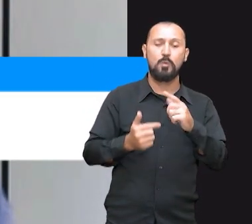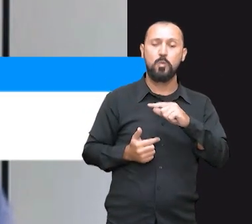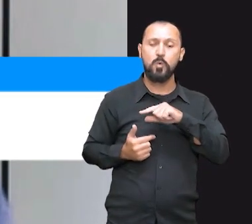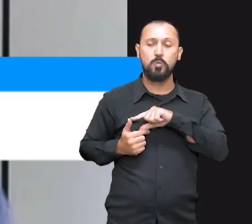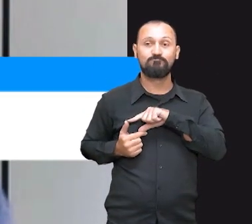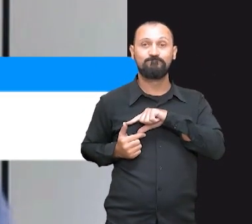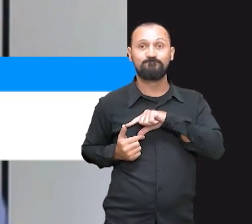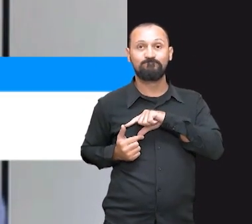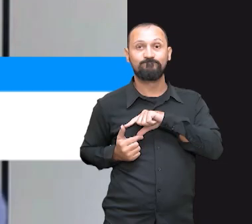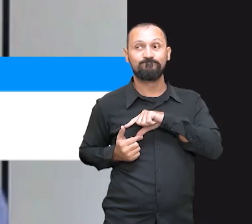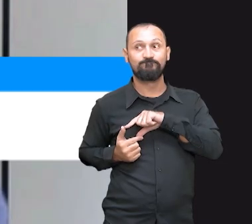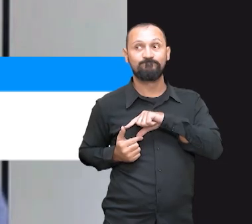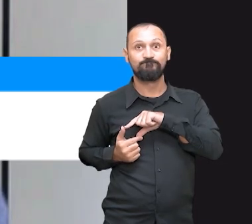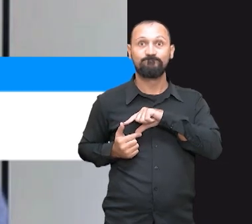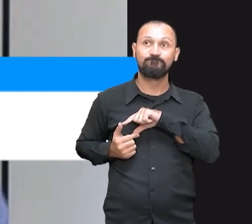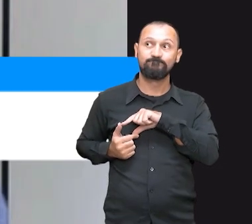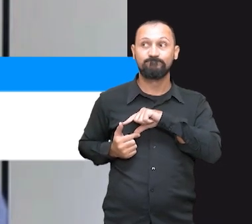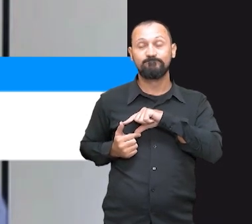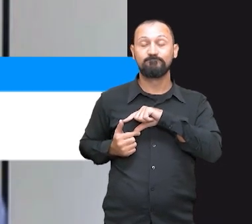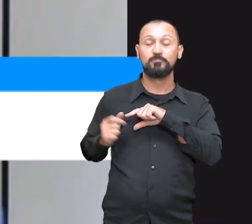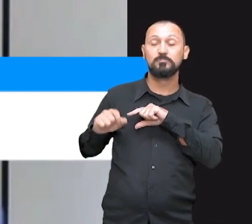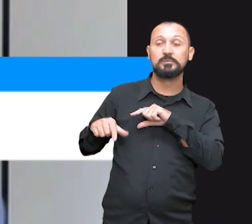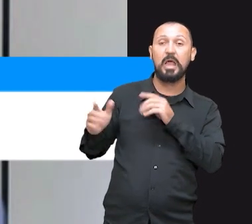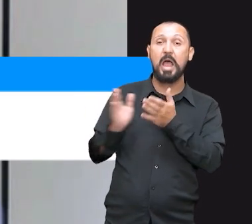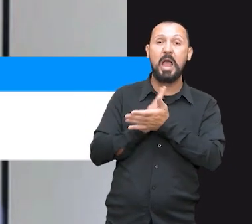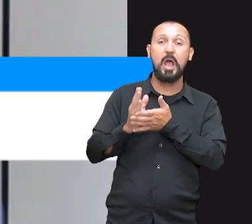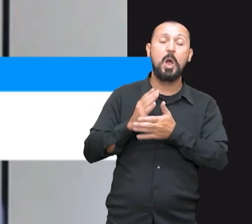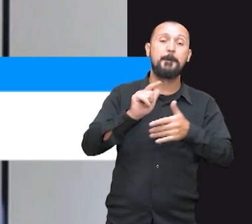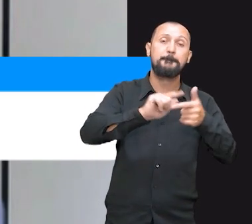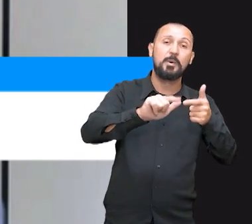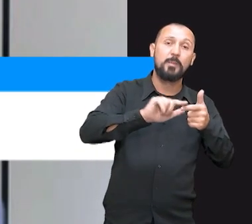pessoas ficarem isoladas fez com